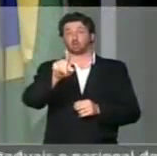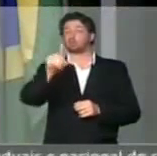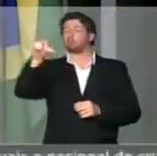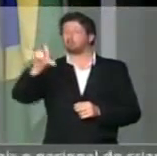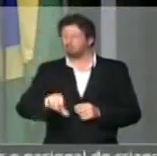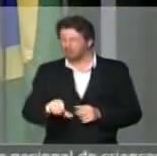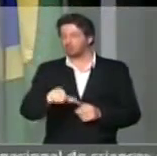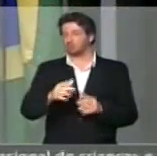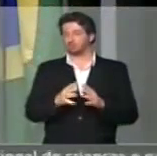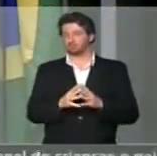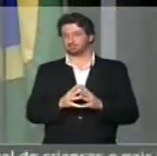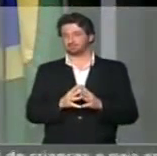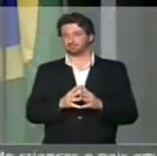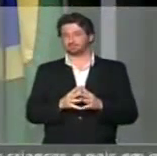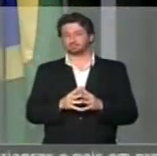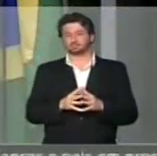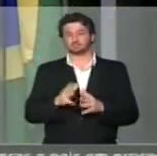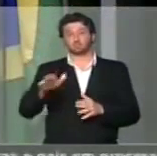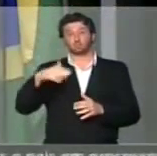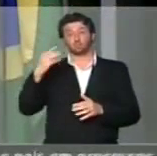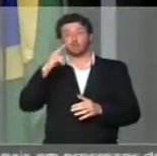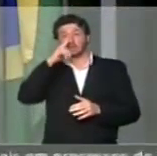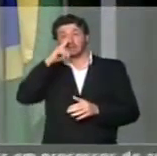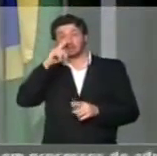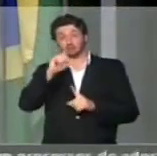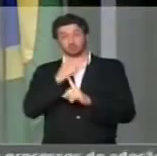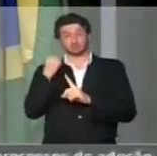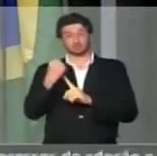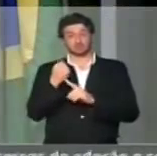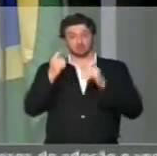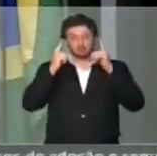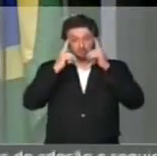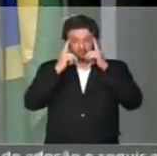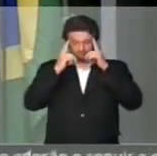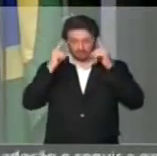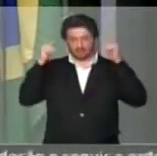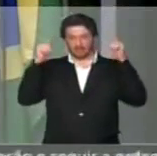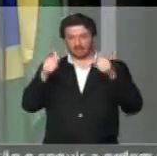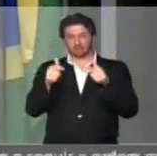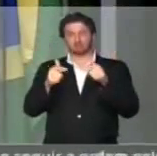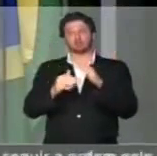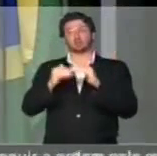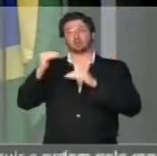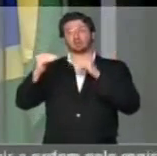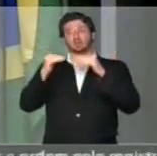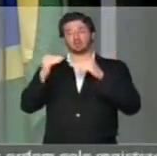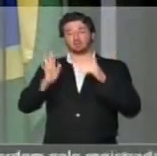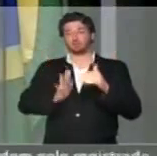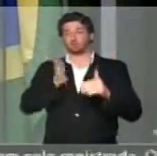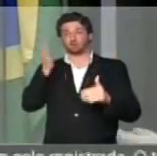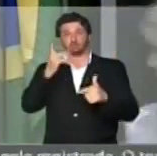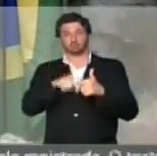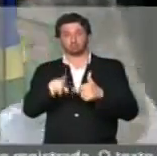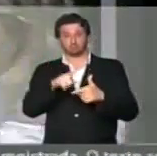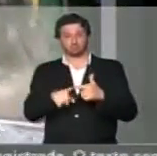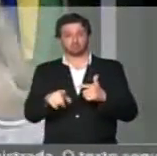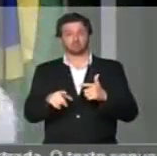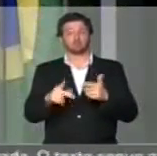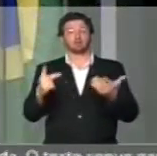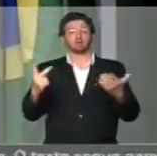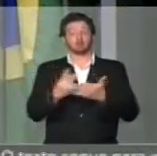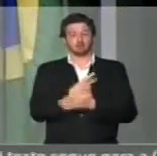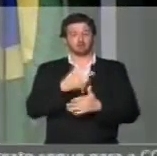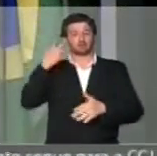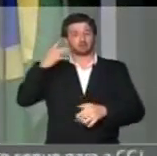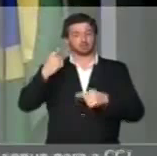Pior ainda, quando a crise social atinge proporções catastróficas, prossegue